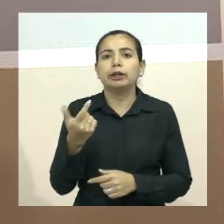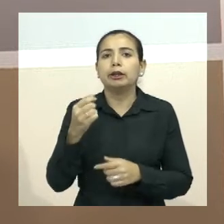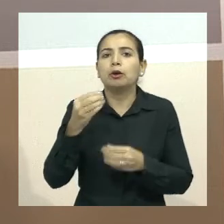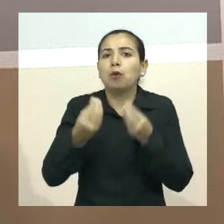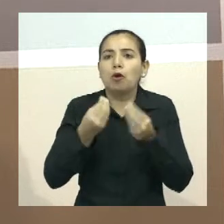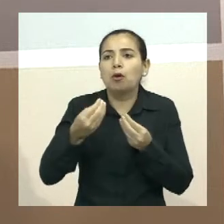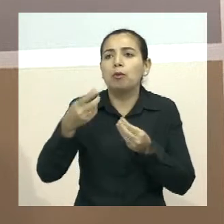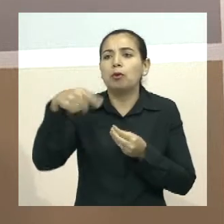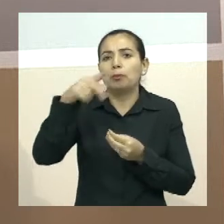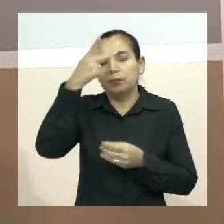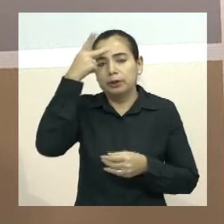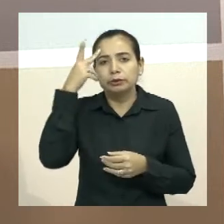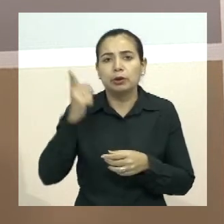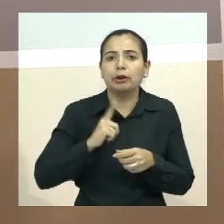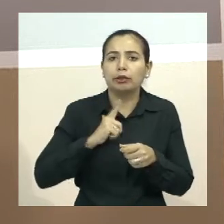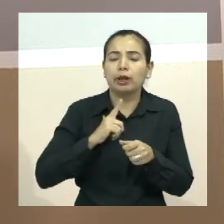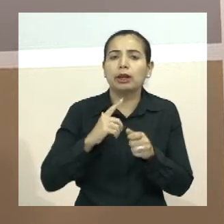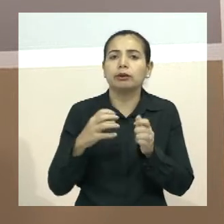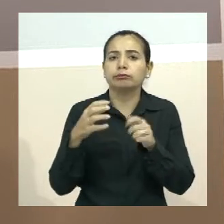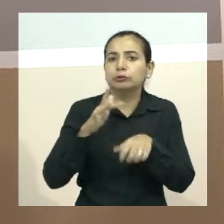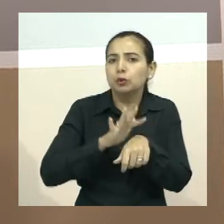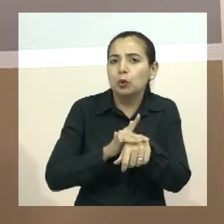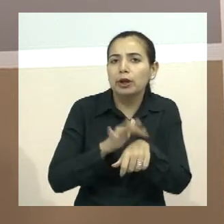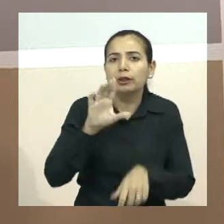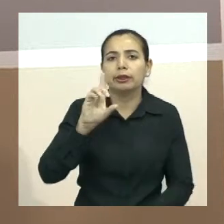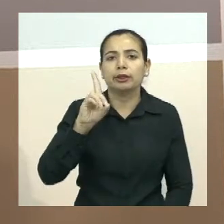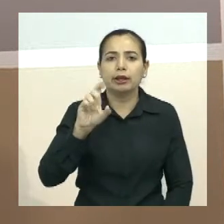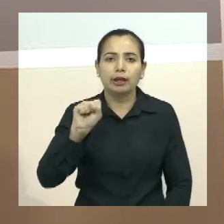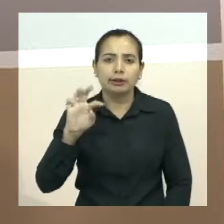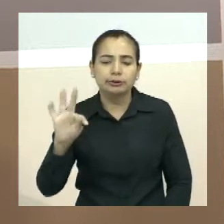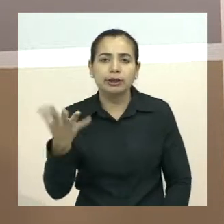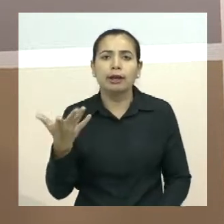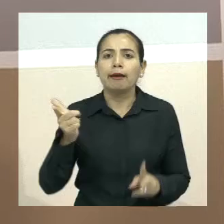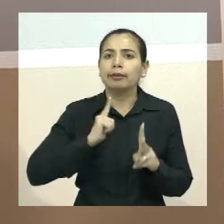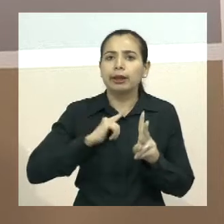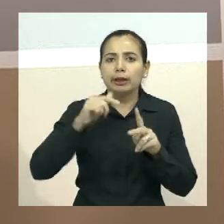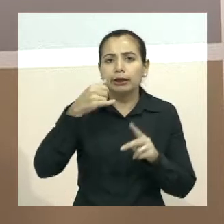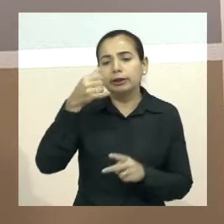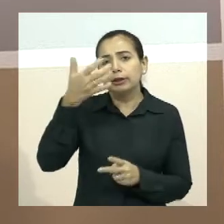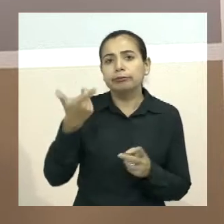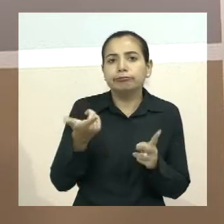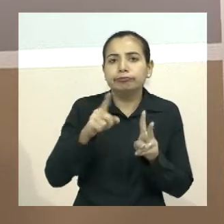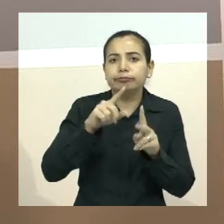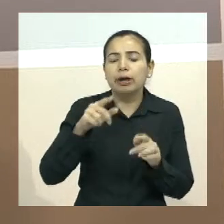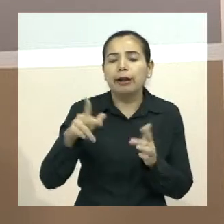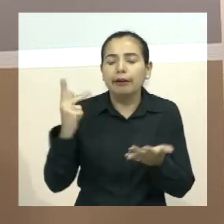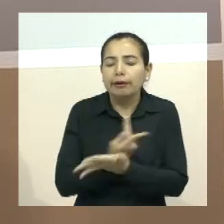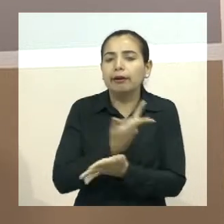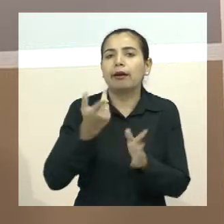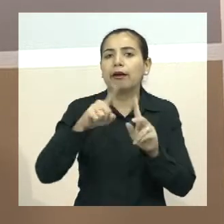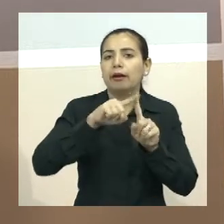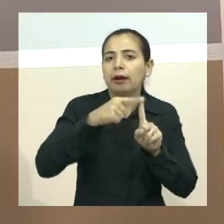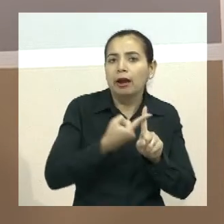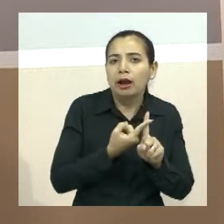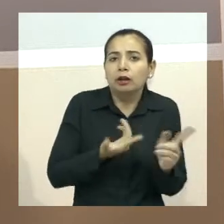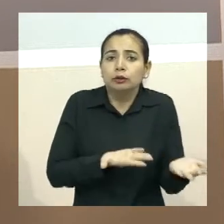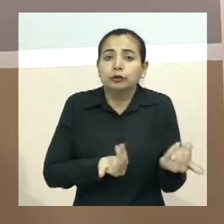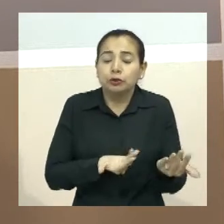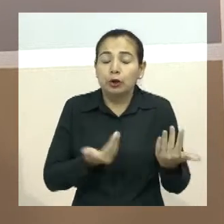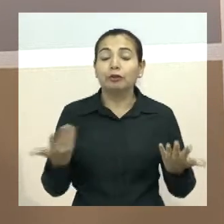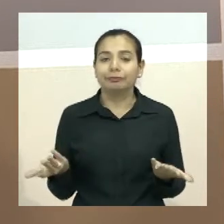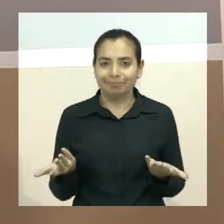não contribuiu para diminuir a gravidez indesejada, não diminuiu a gestação na adolescência. E os próprios